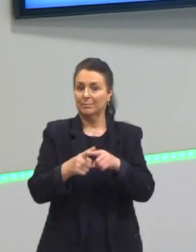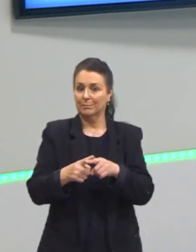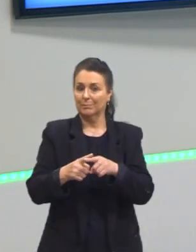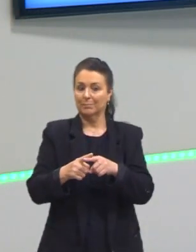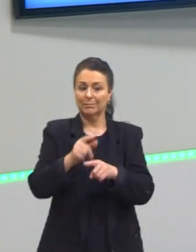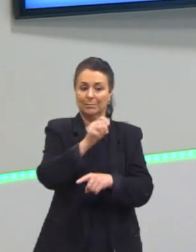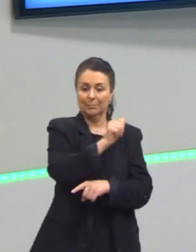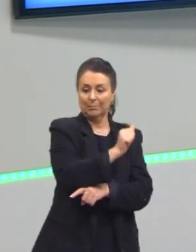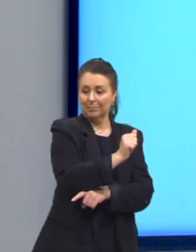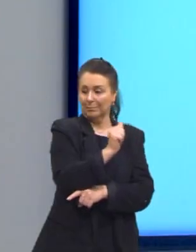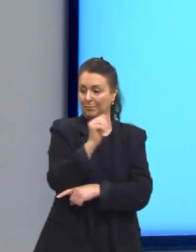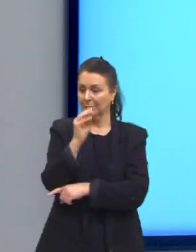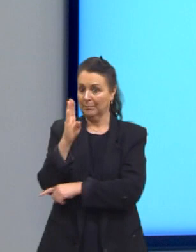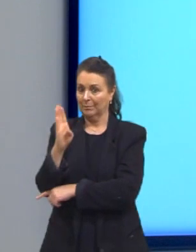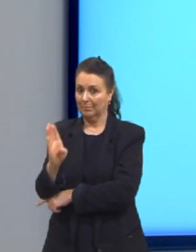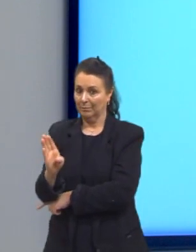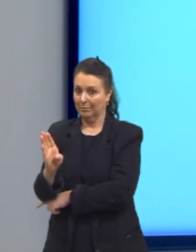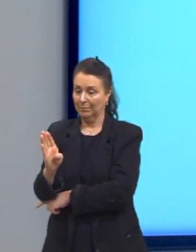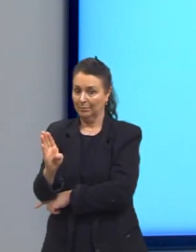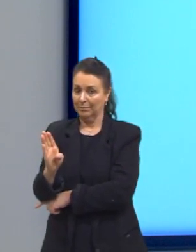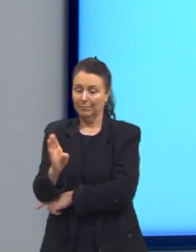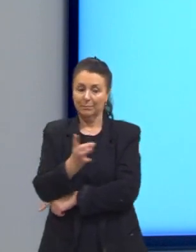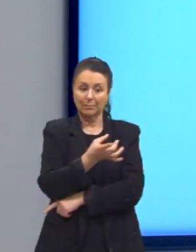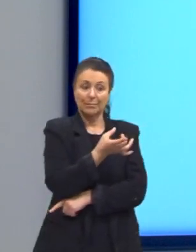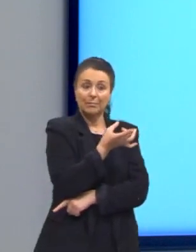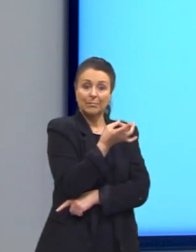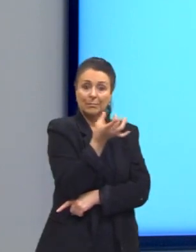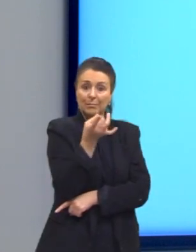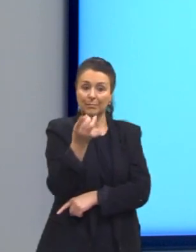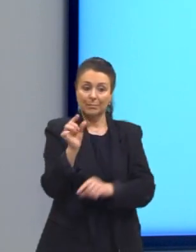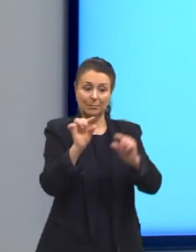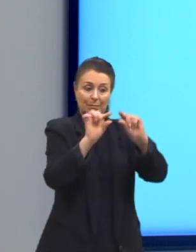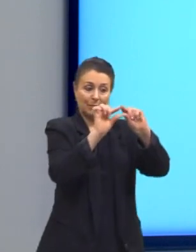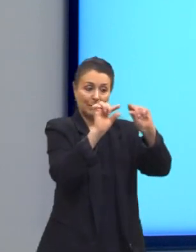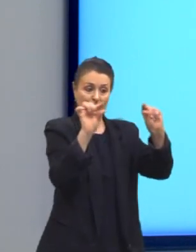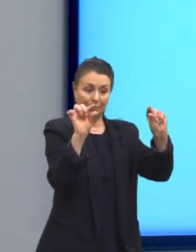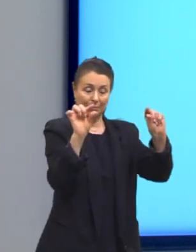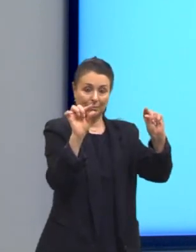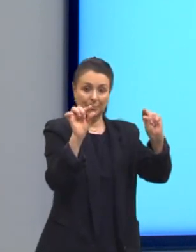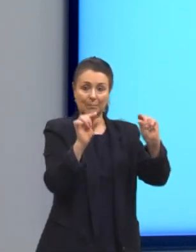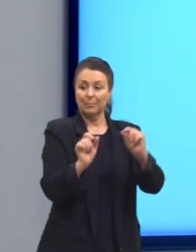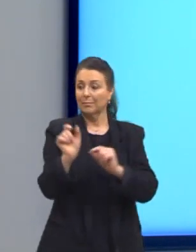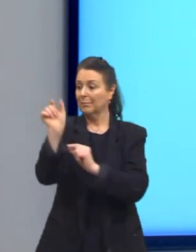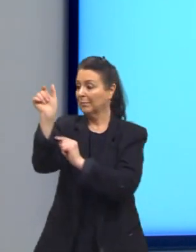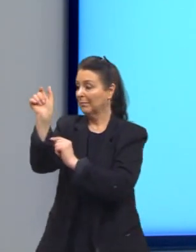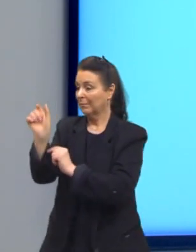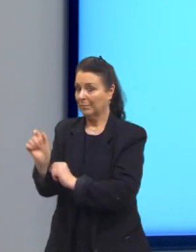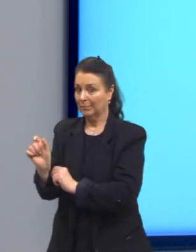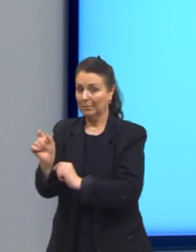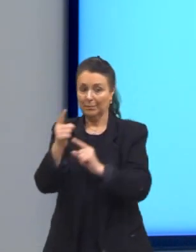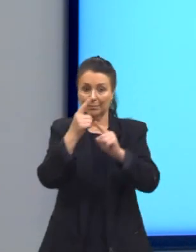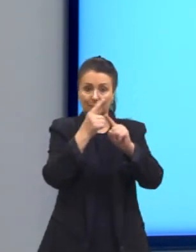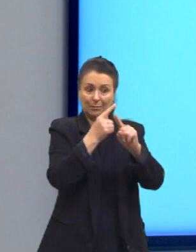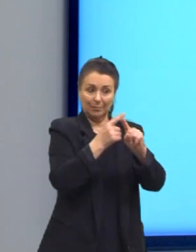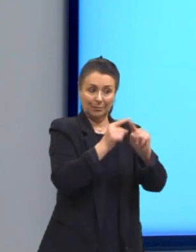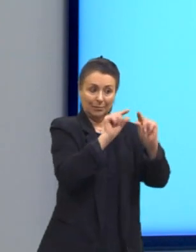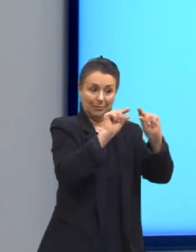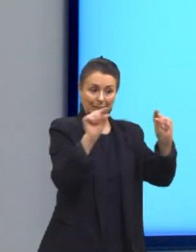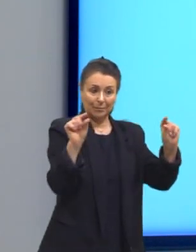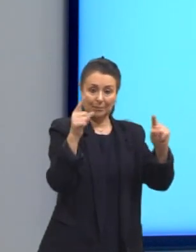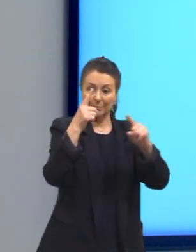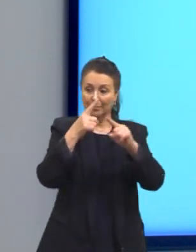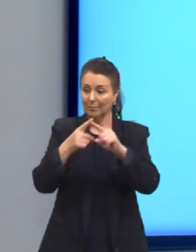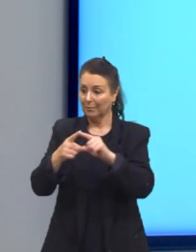matrizes nós vamos multiplicar cada linha por cada coluna tá então fazer toda essa